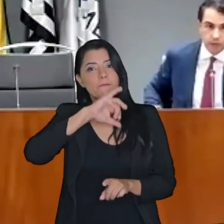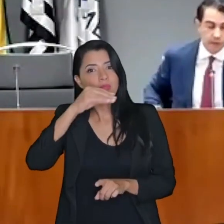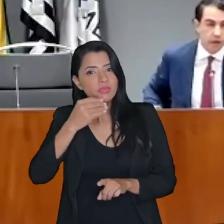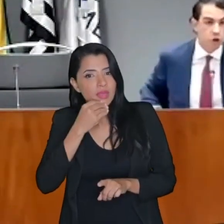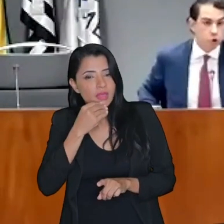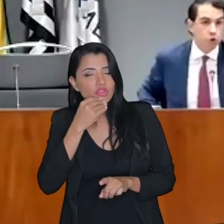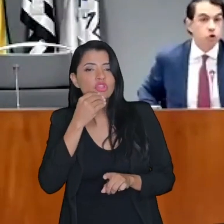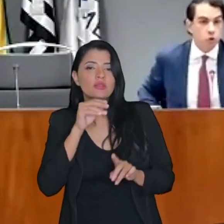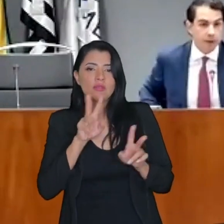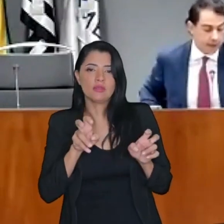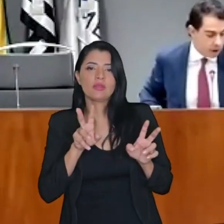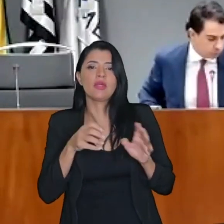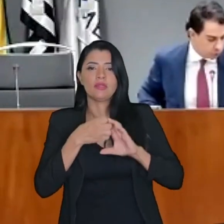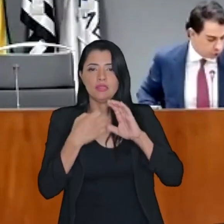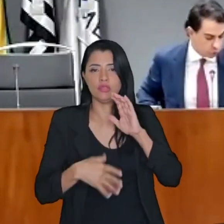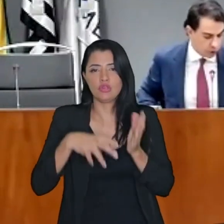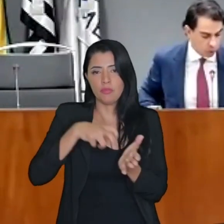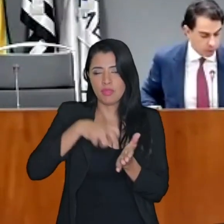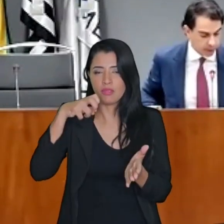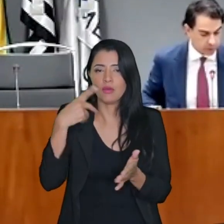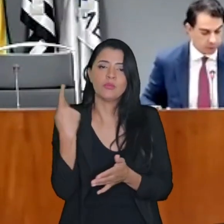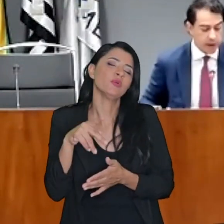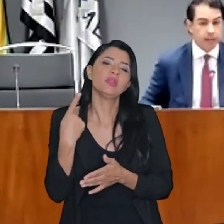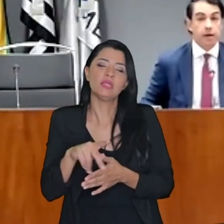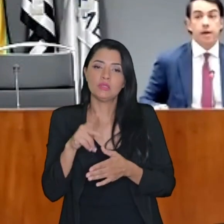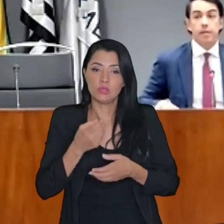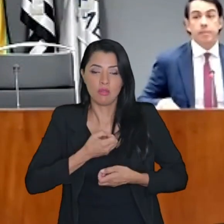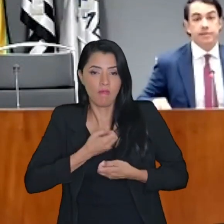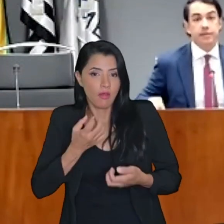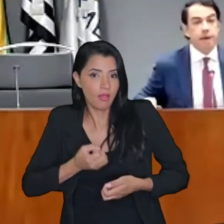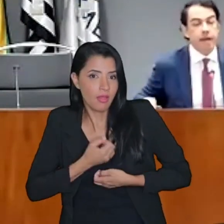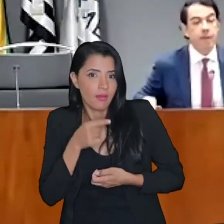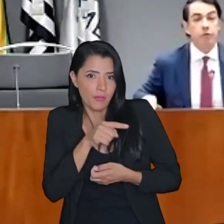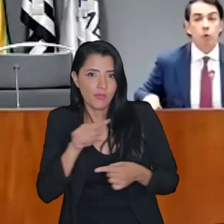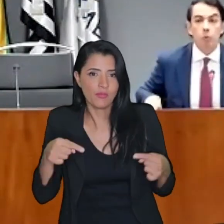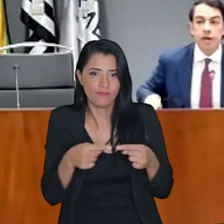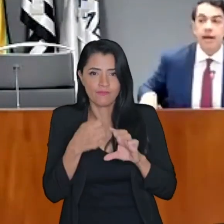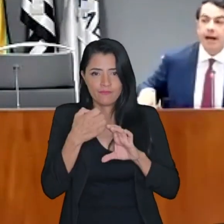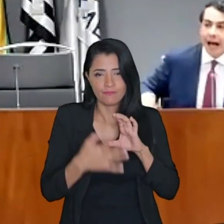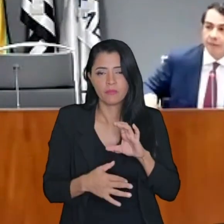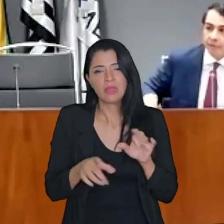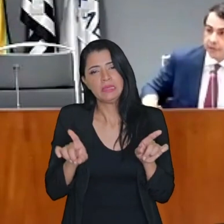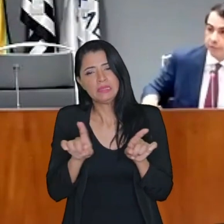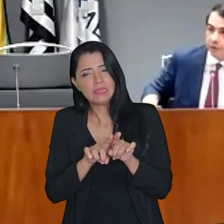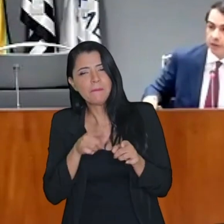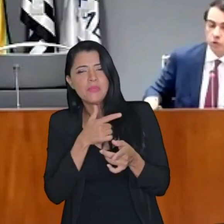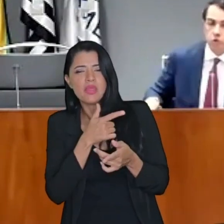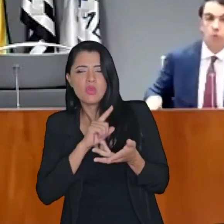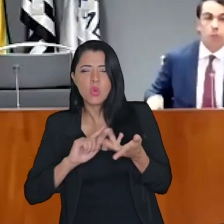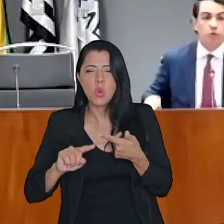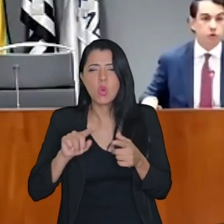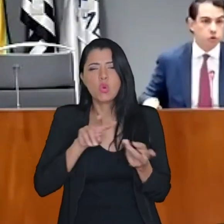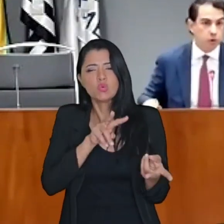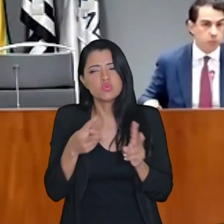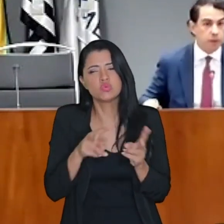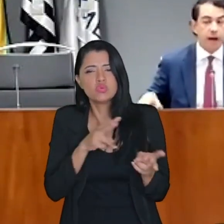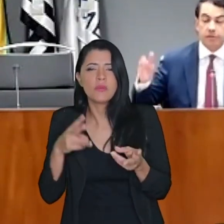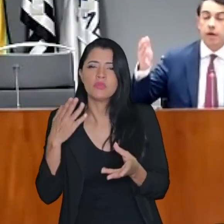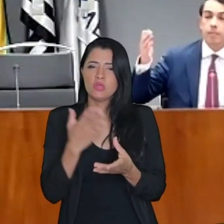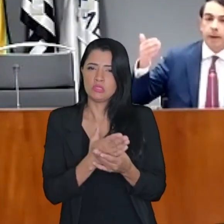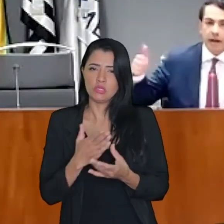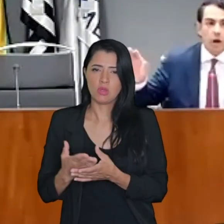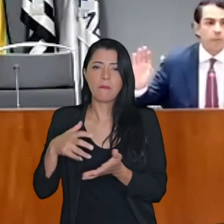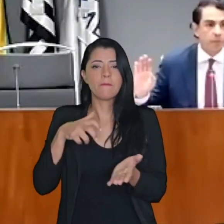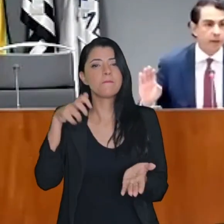essa natureza jurídico-material do Instituto da Colaboração Premiada, mas também com inegáveis reflexos processuais